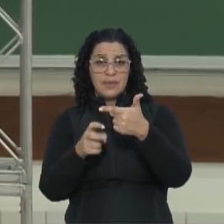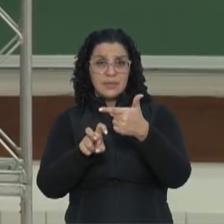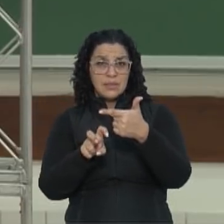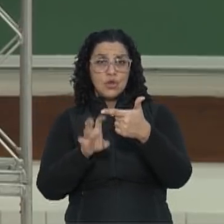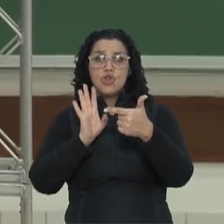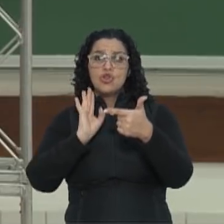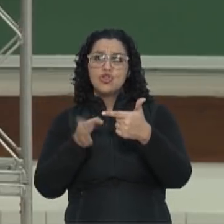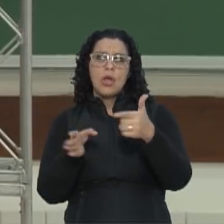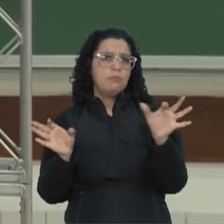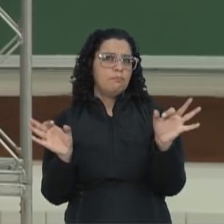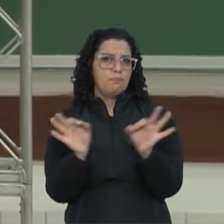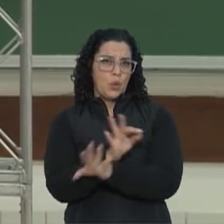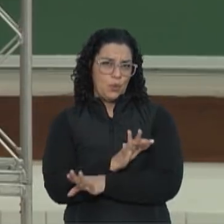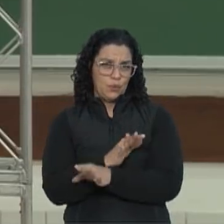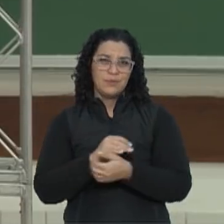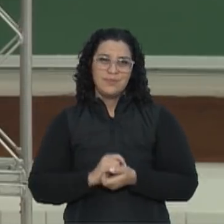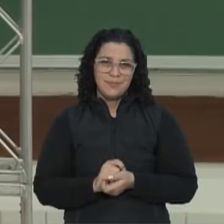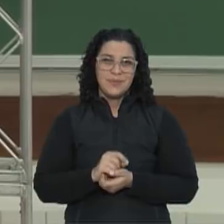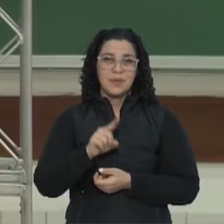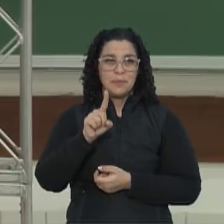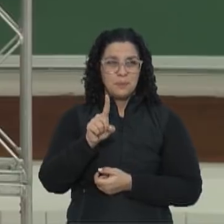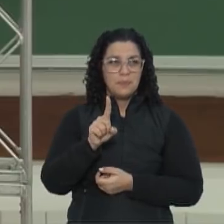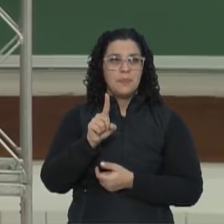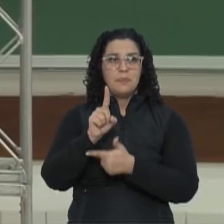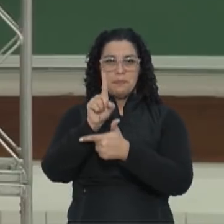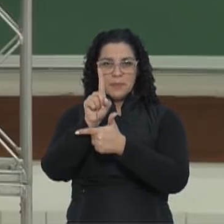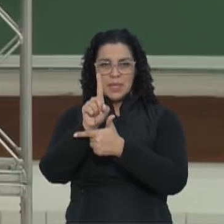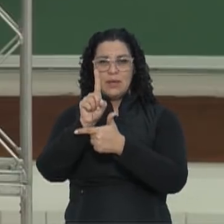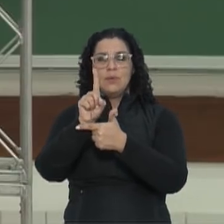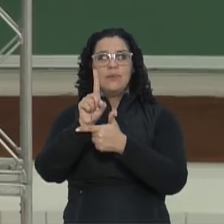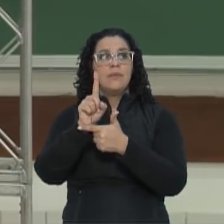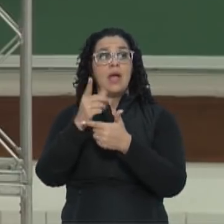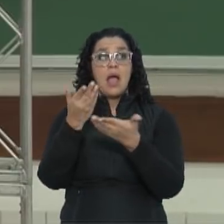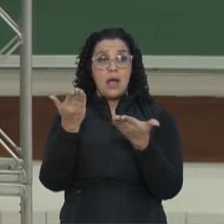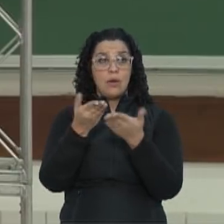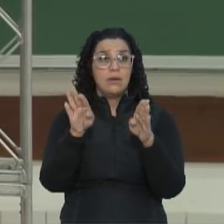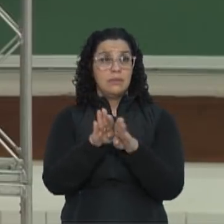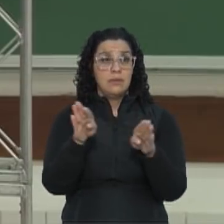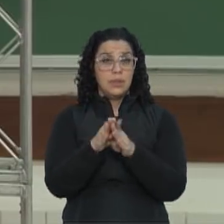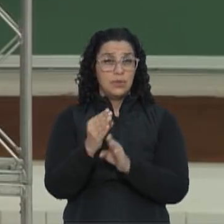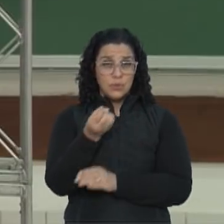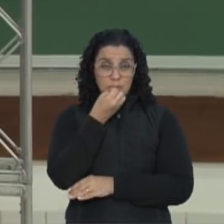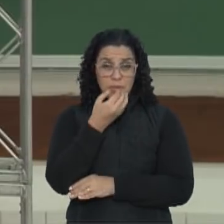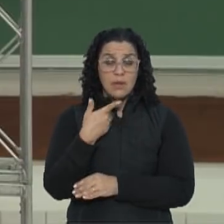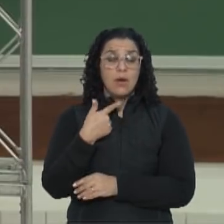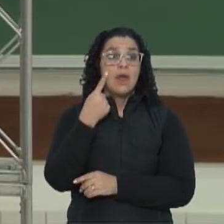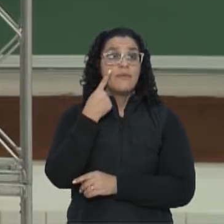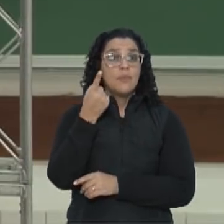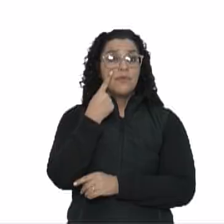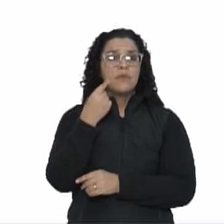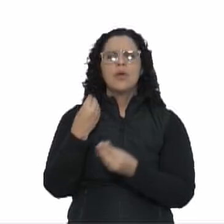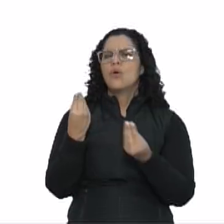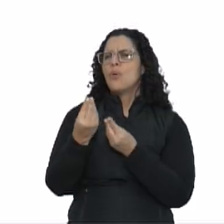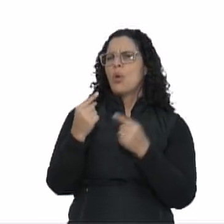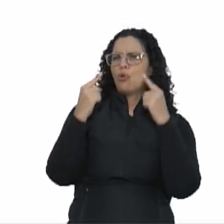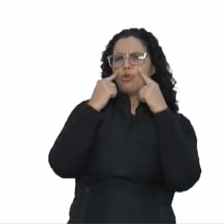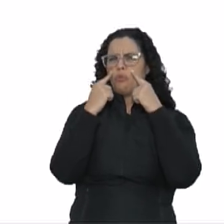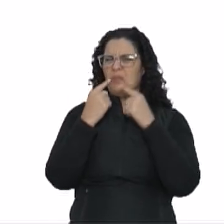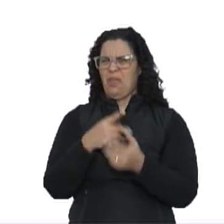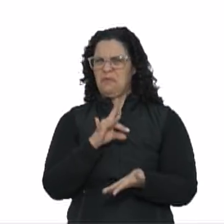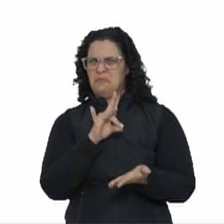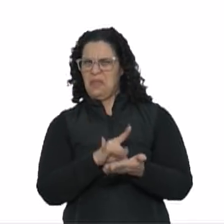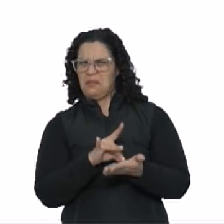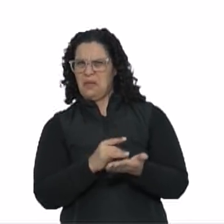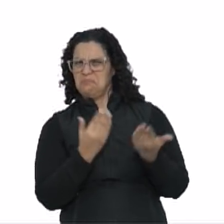fração irredutível. 1956 25 avos, tudo bem? Então, mas eu estou duvidando,